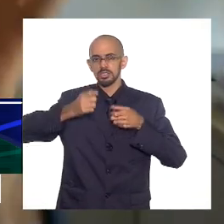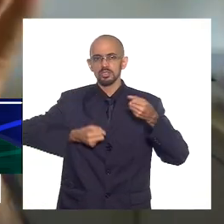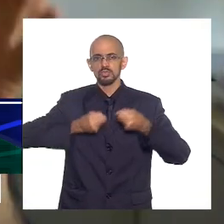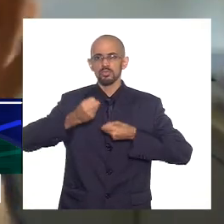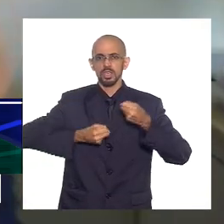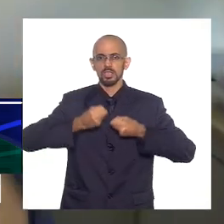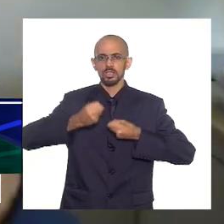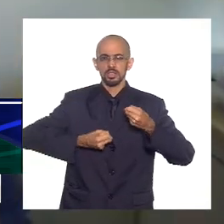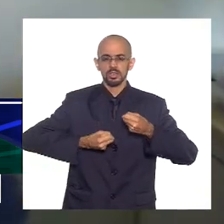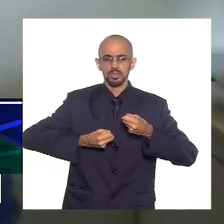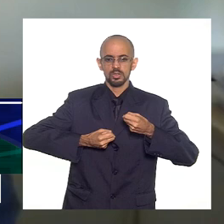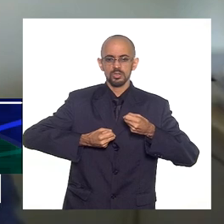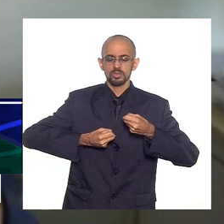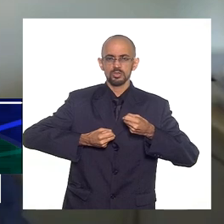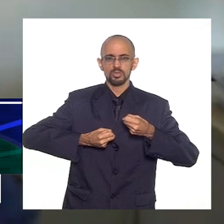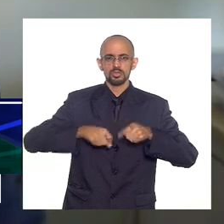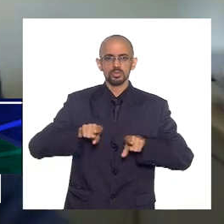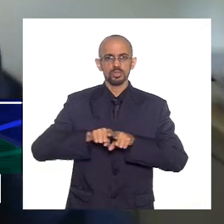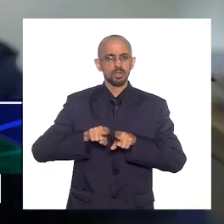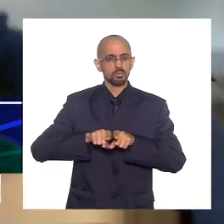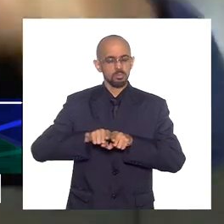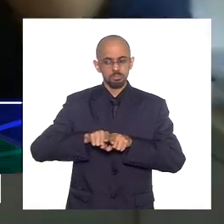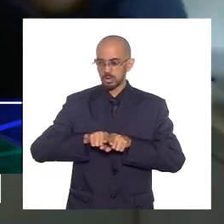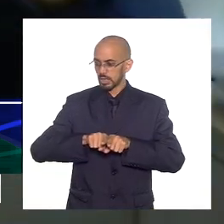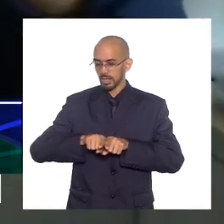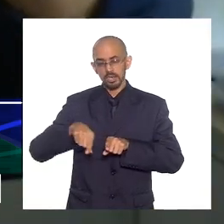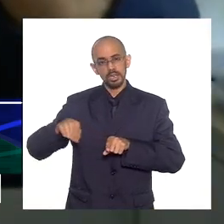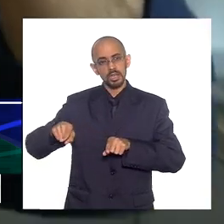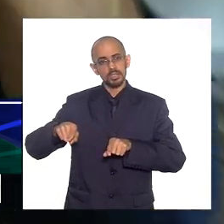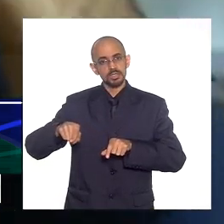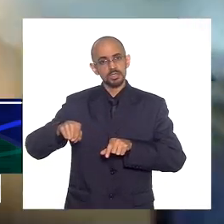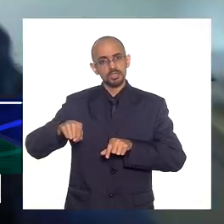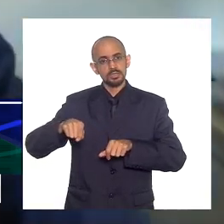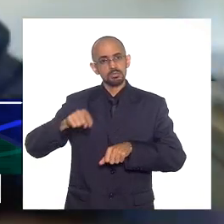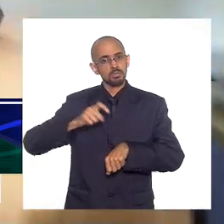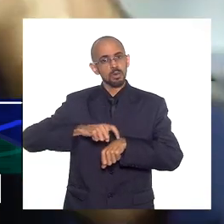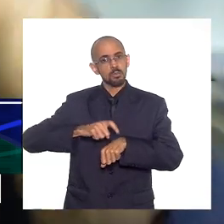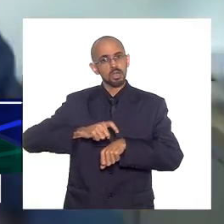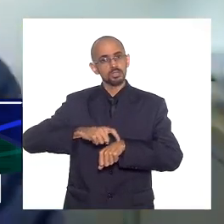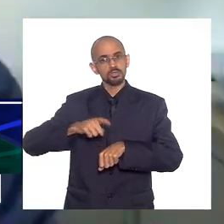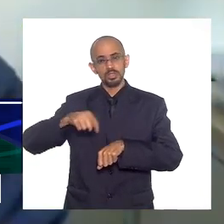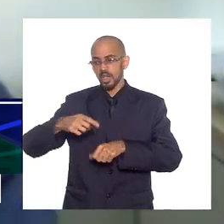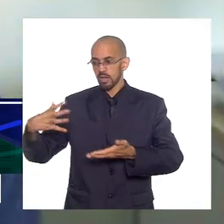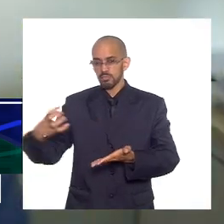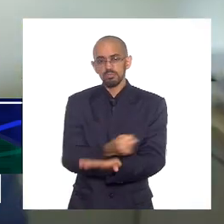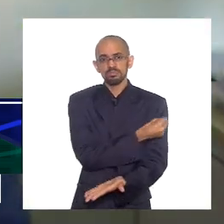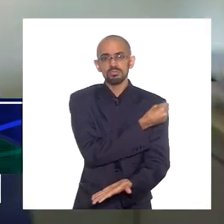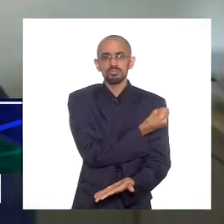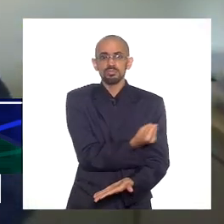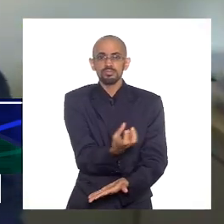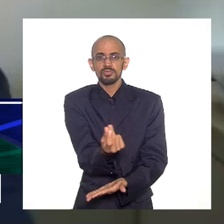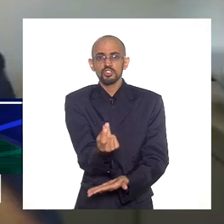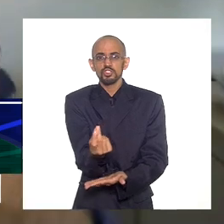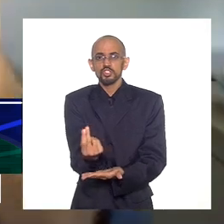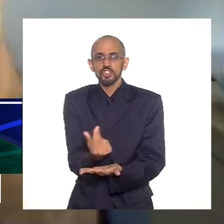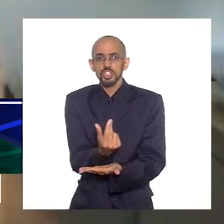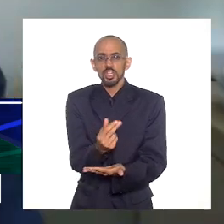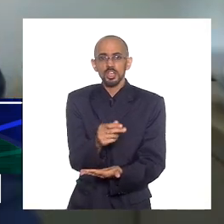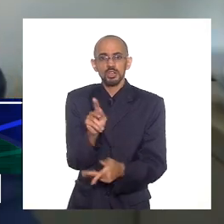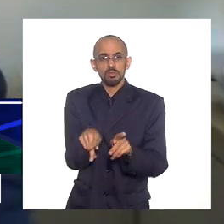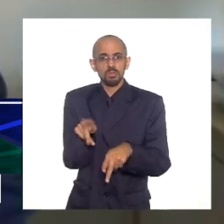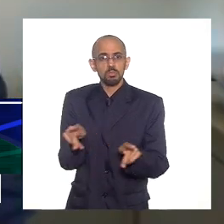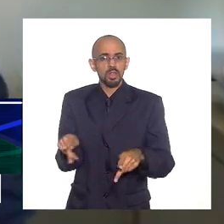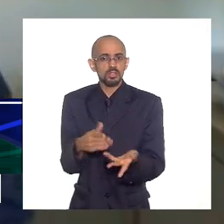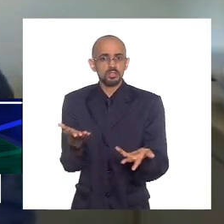né? Em operações caça-níqueis, que são ilegais e imorais. Então, a gente quer frisar